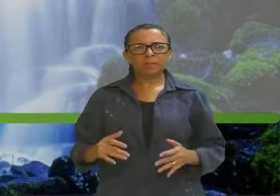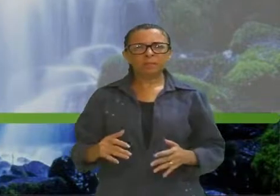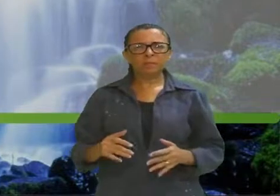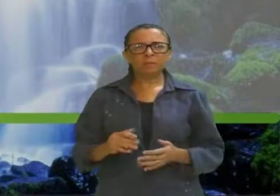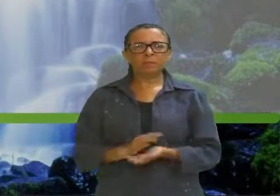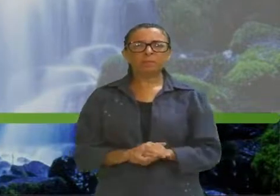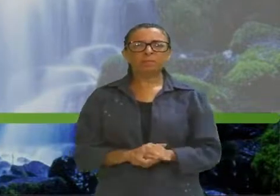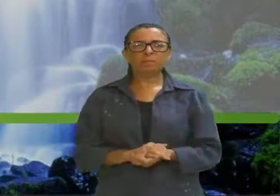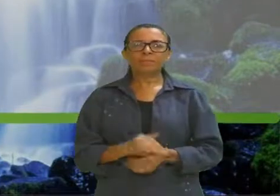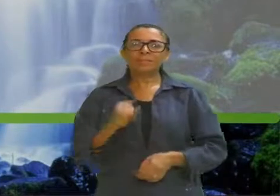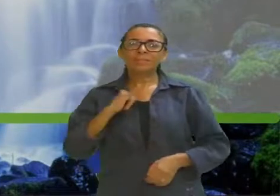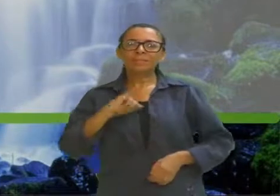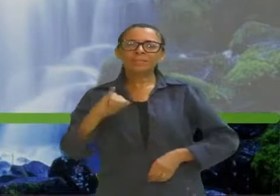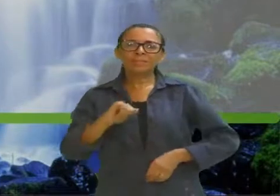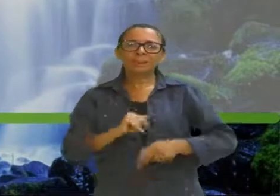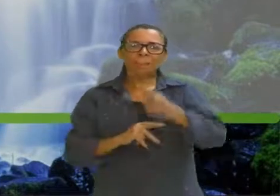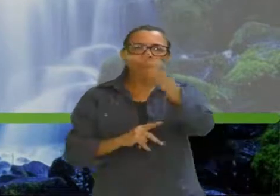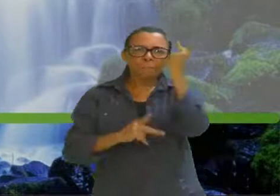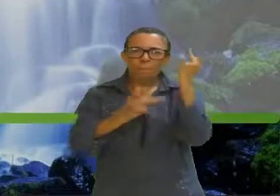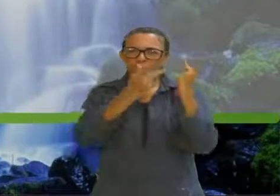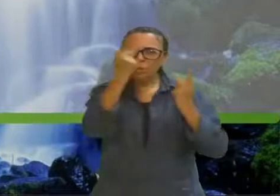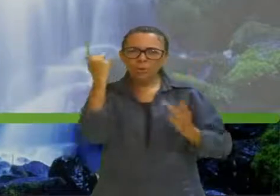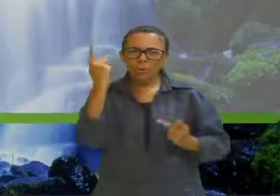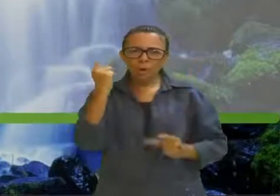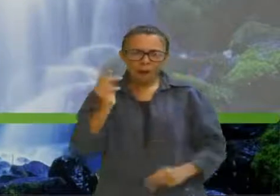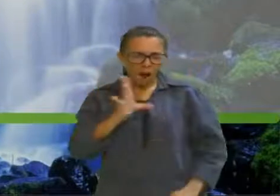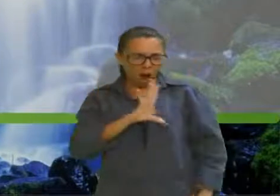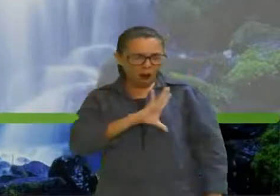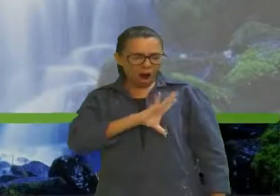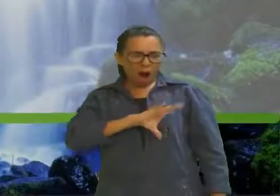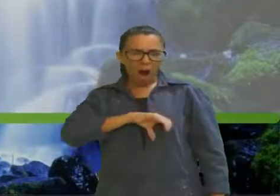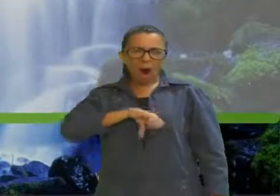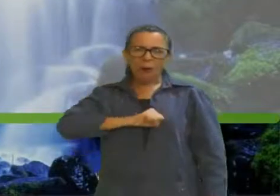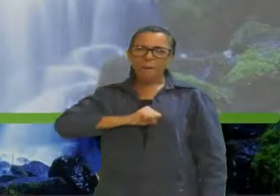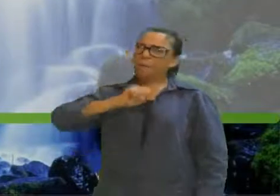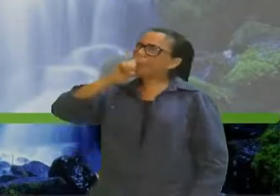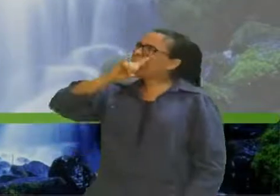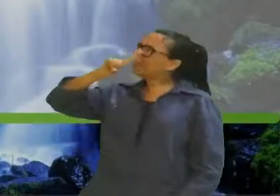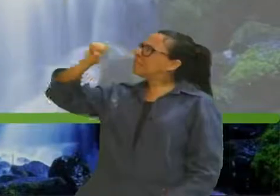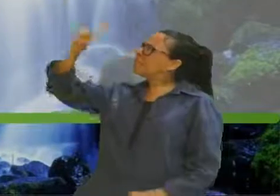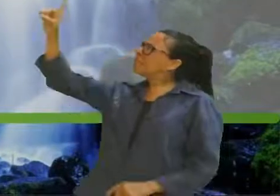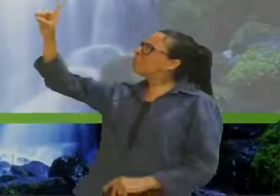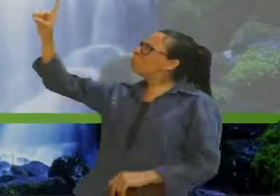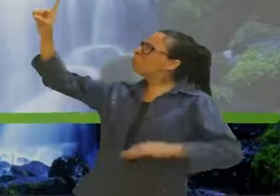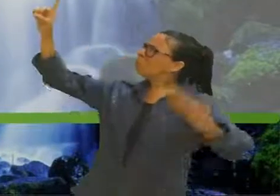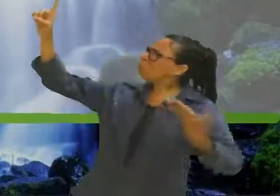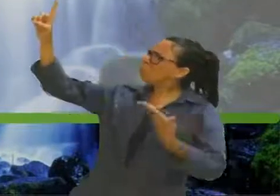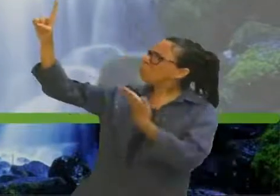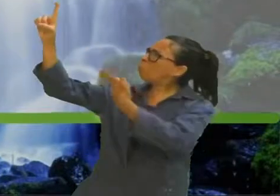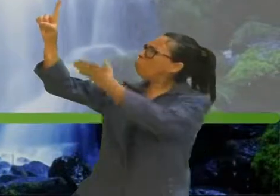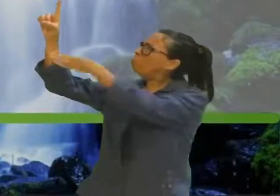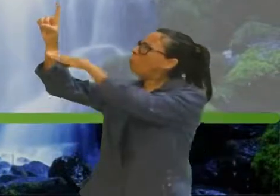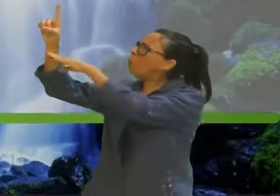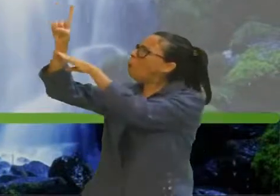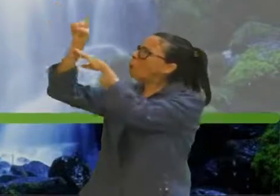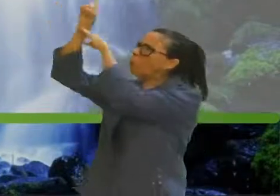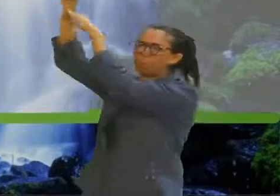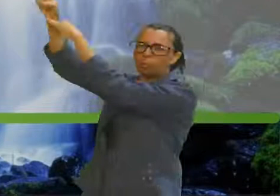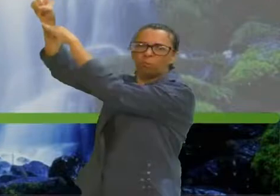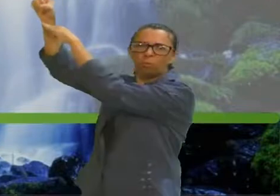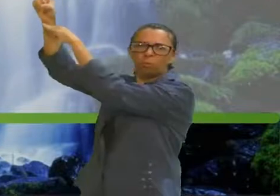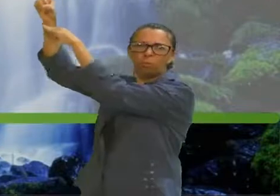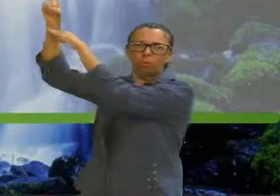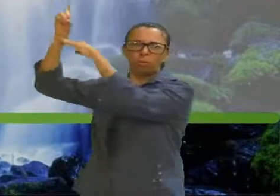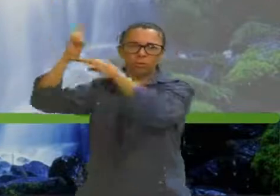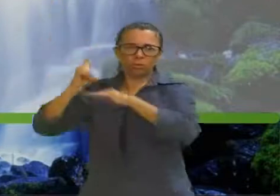cumprir o primeiro mandamento, que Jesus resumiu. Amar a Deus sobre todas as coisas, e depois o segundo, semelhante a este,